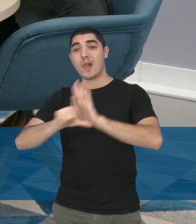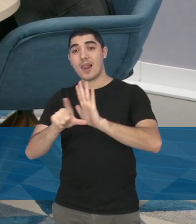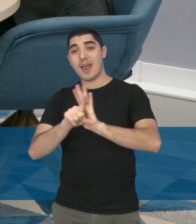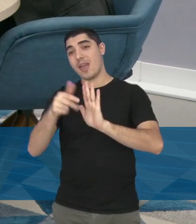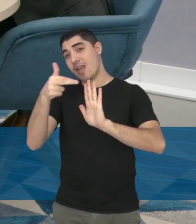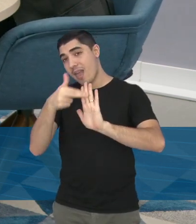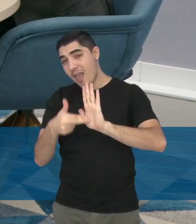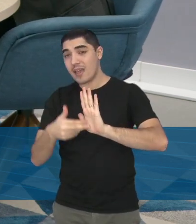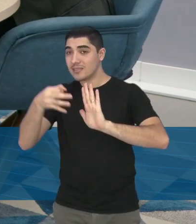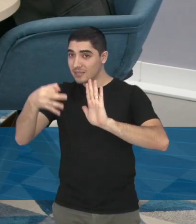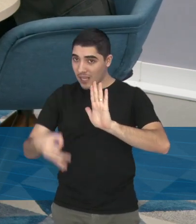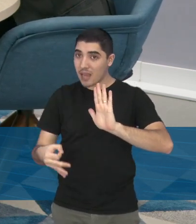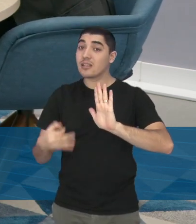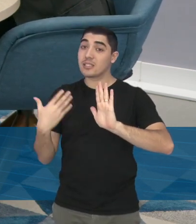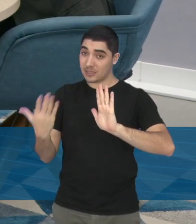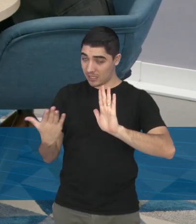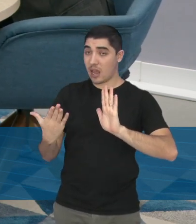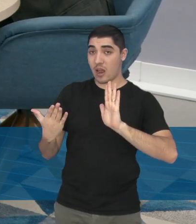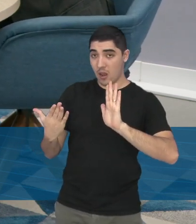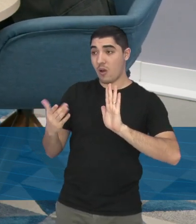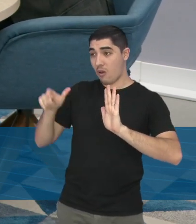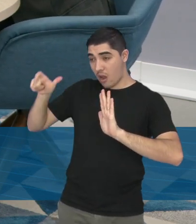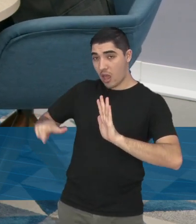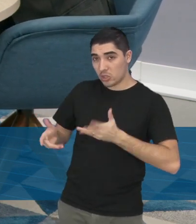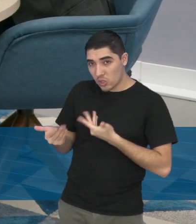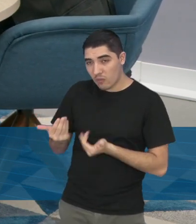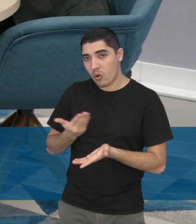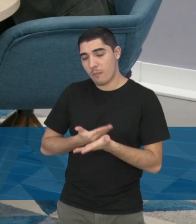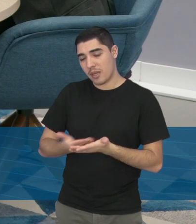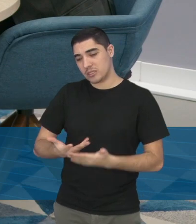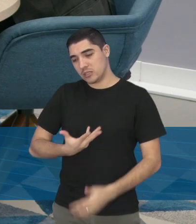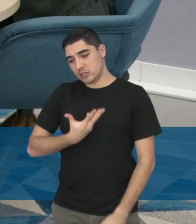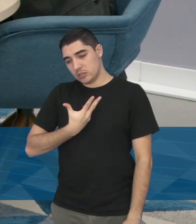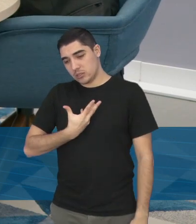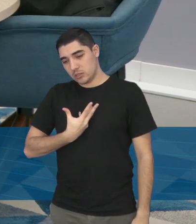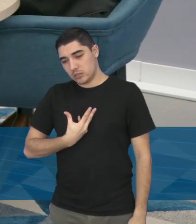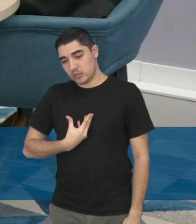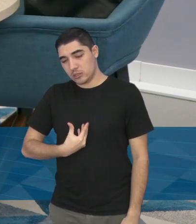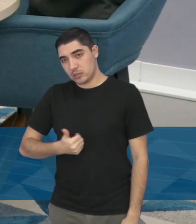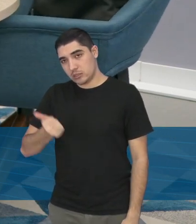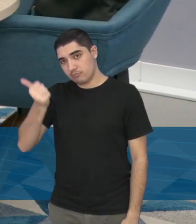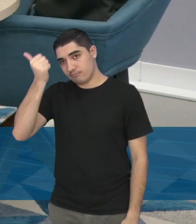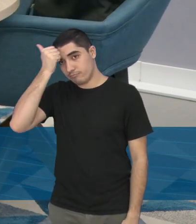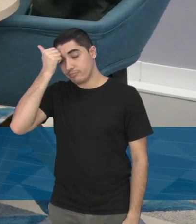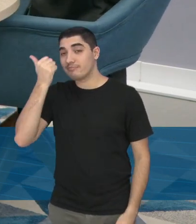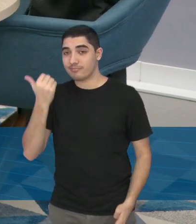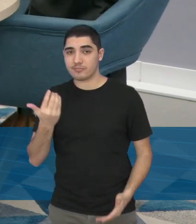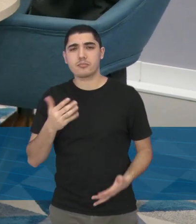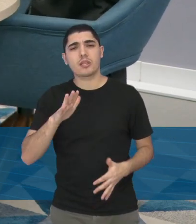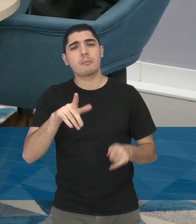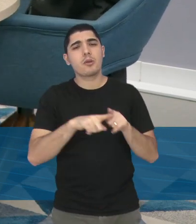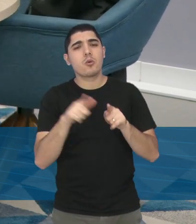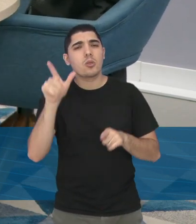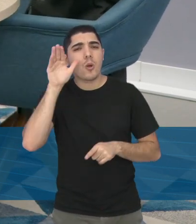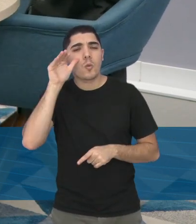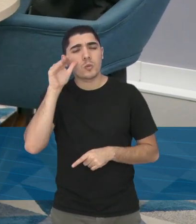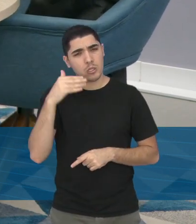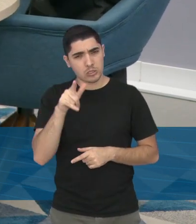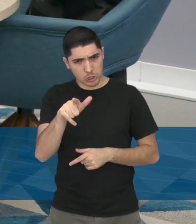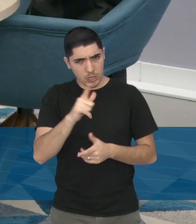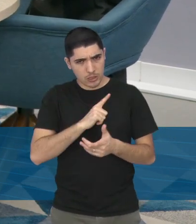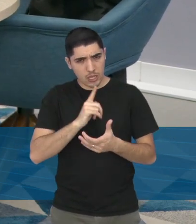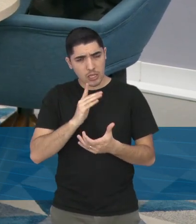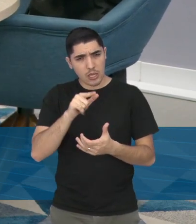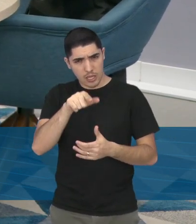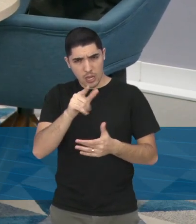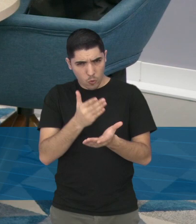Grande parte das vezes, quando acontece um infortúnio, ele se decepciona. E pode-se, só com curiosidade, aumentar os processos